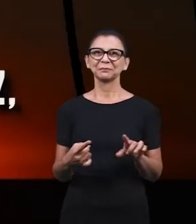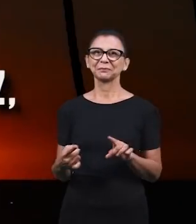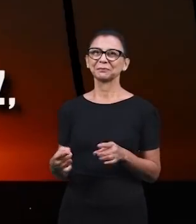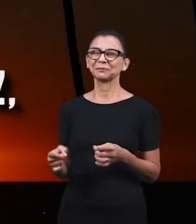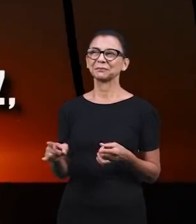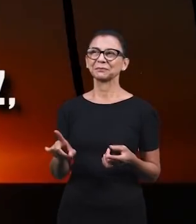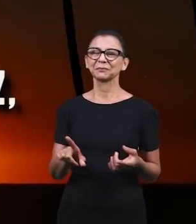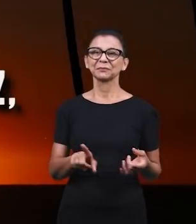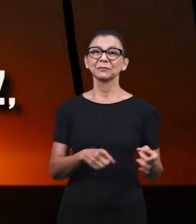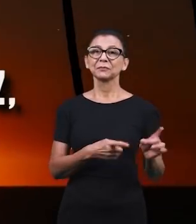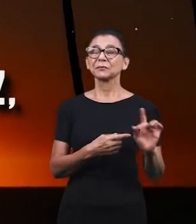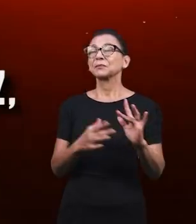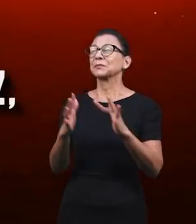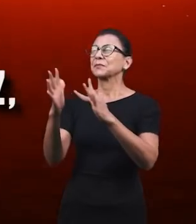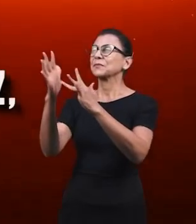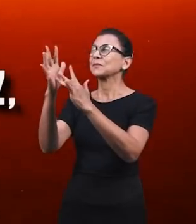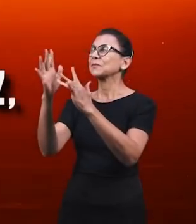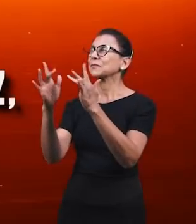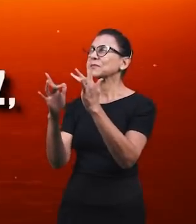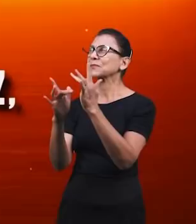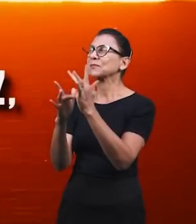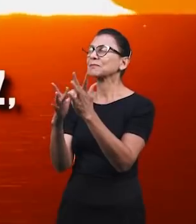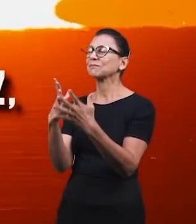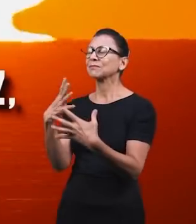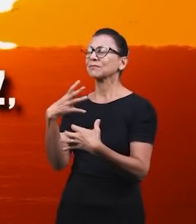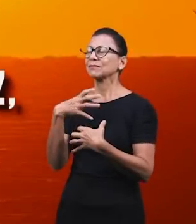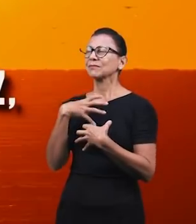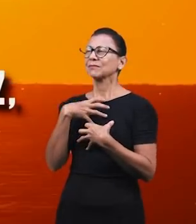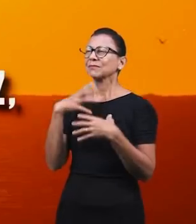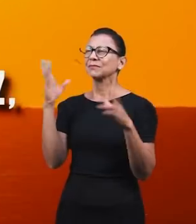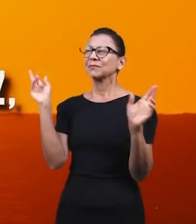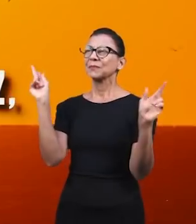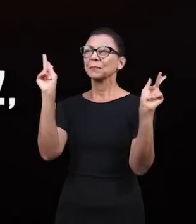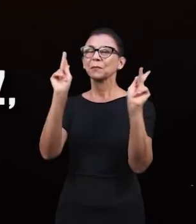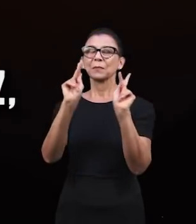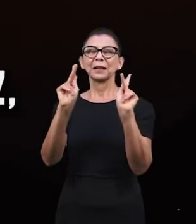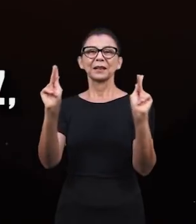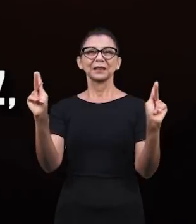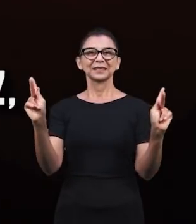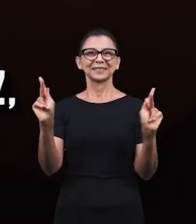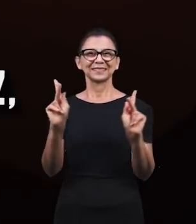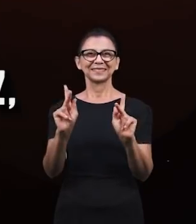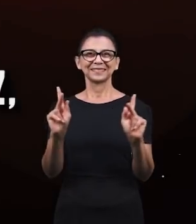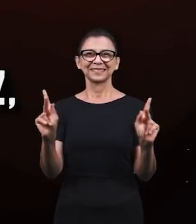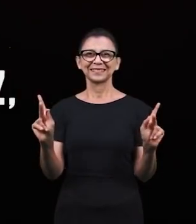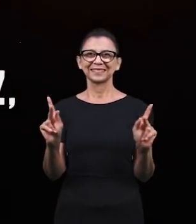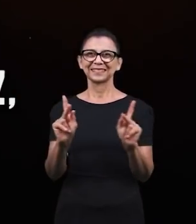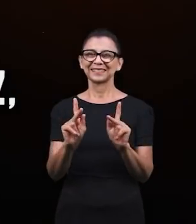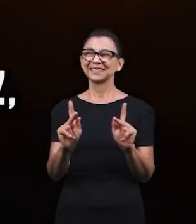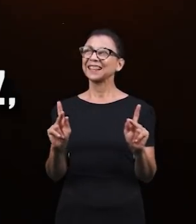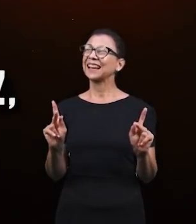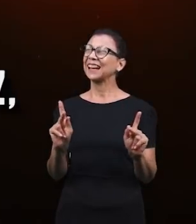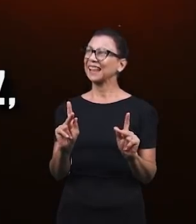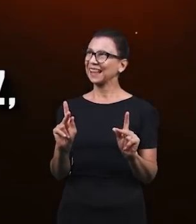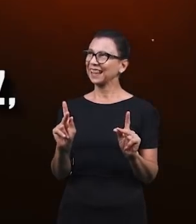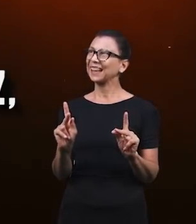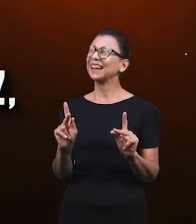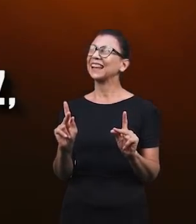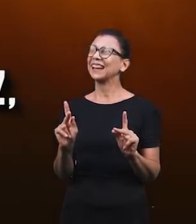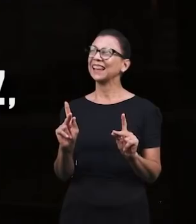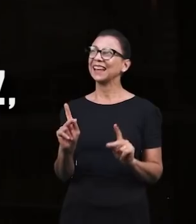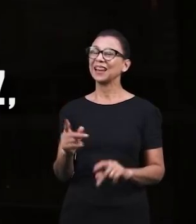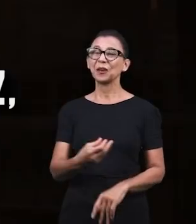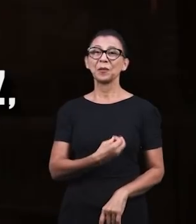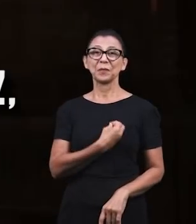Em ti eu encontro, ó Deus, toda a paz e a vida que